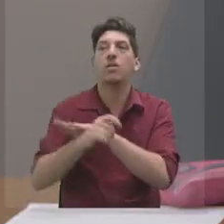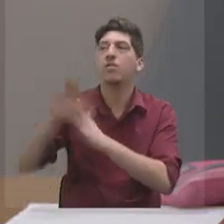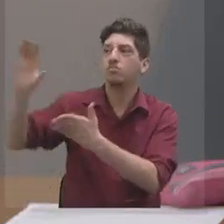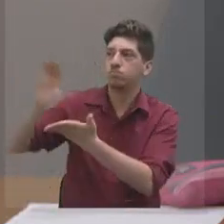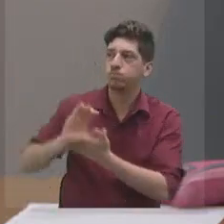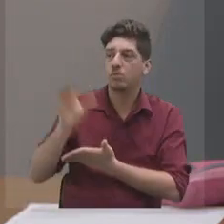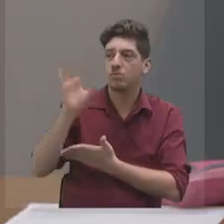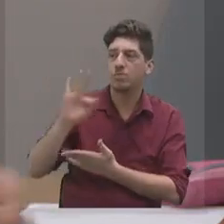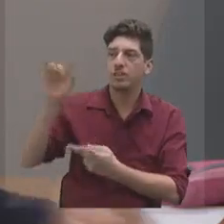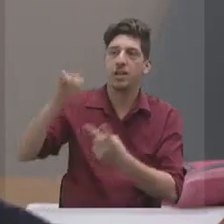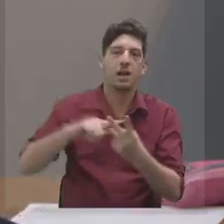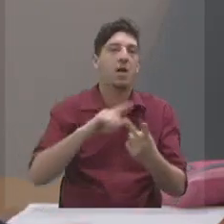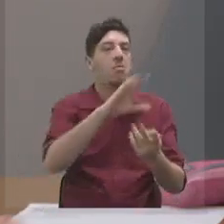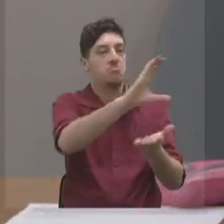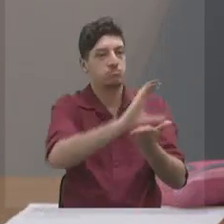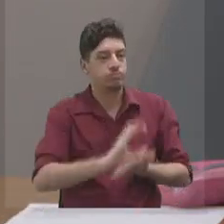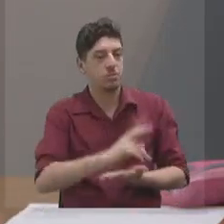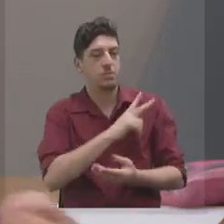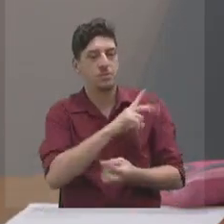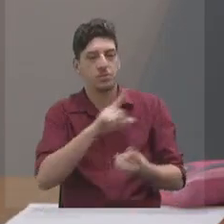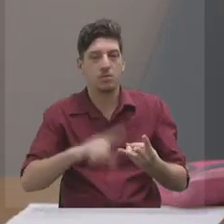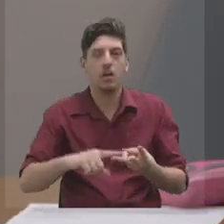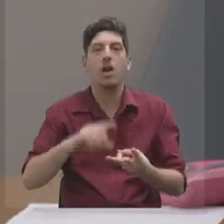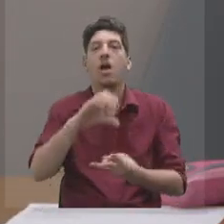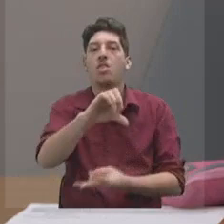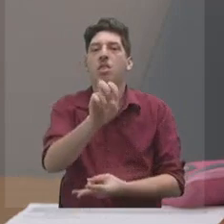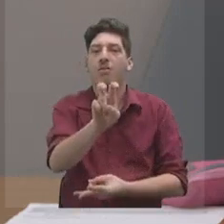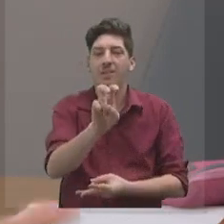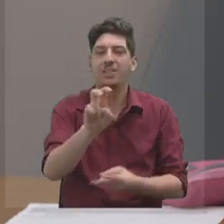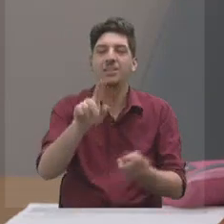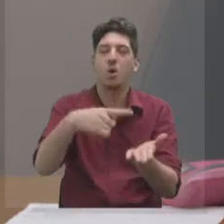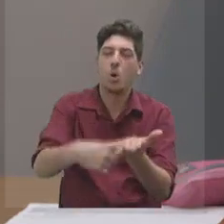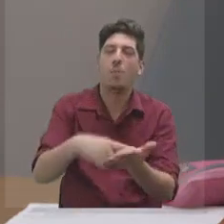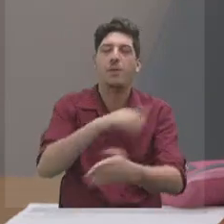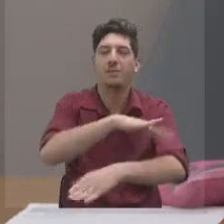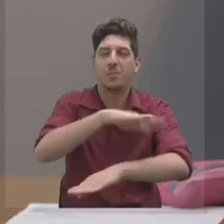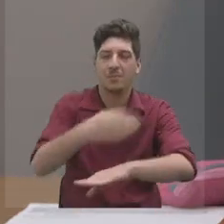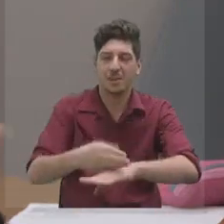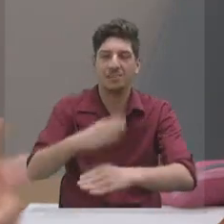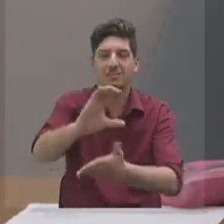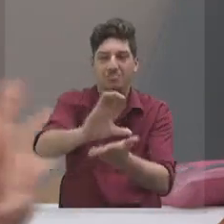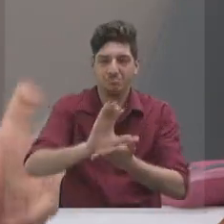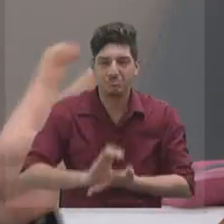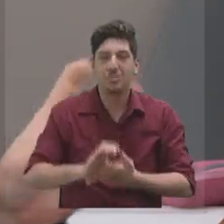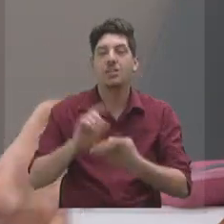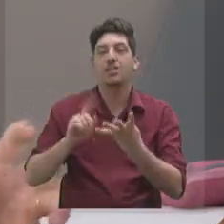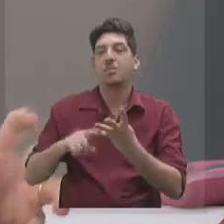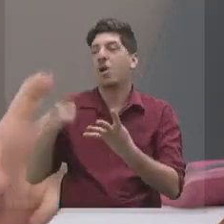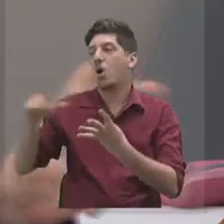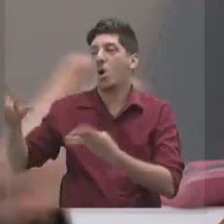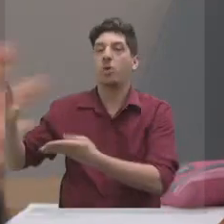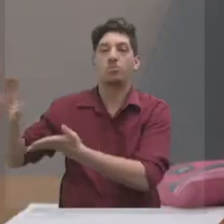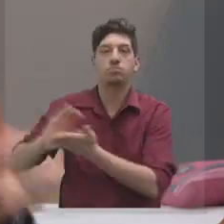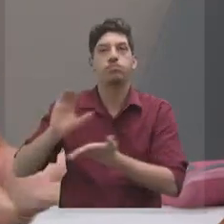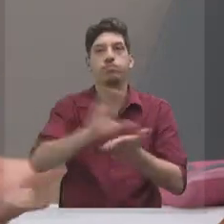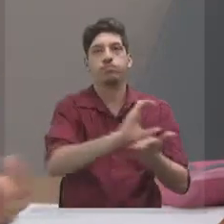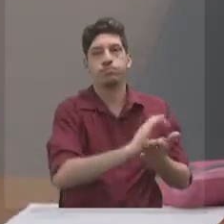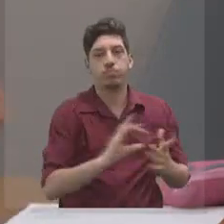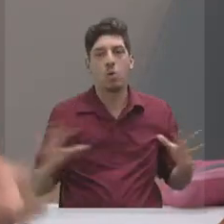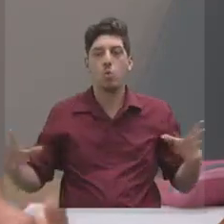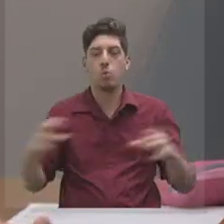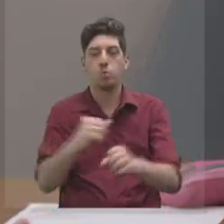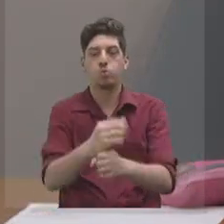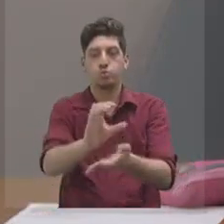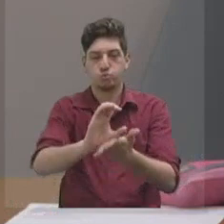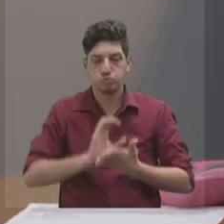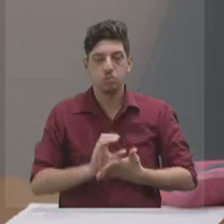privado recurso do orçamento da fonte 95 que é o acordo de Brumadinho recursos ordinários então estamos trabalhando nesse número Até porque temos esse nome dá